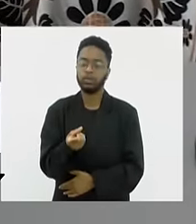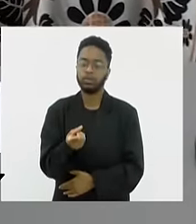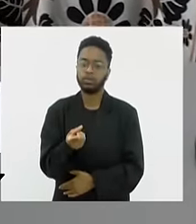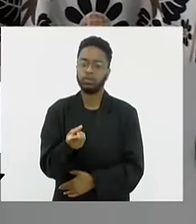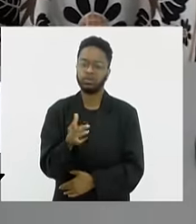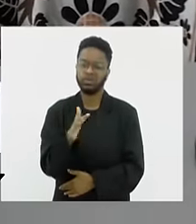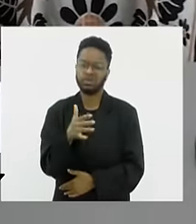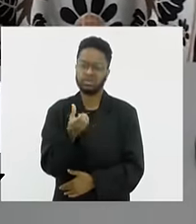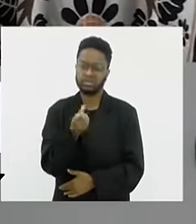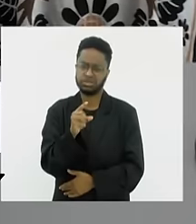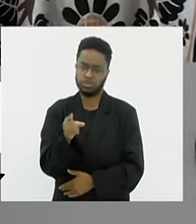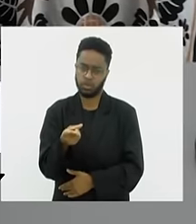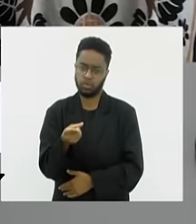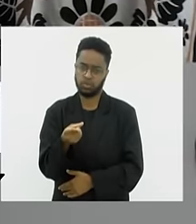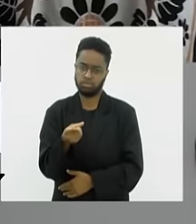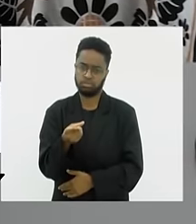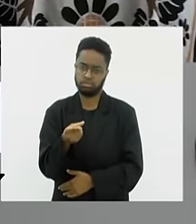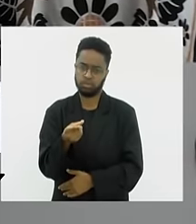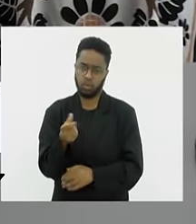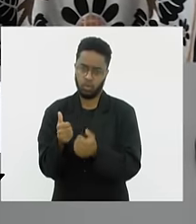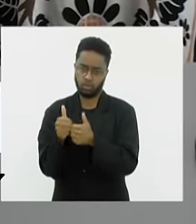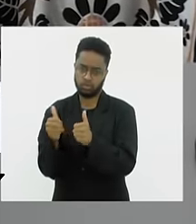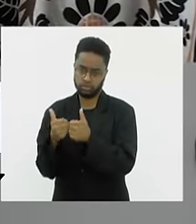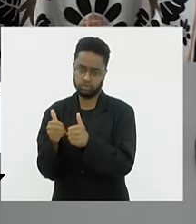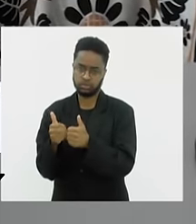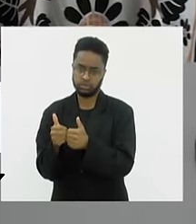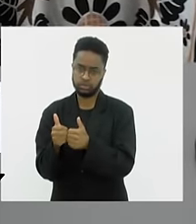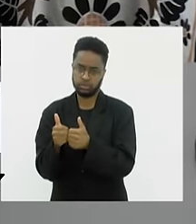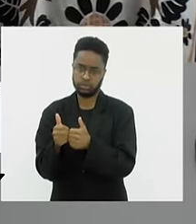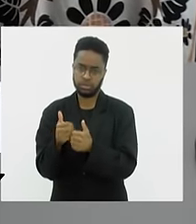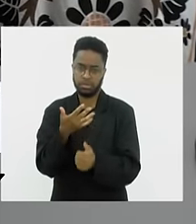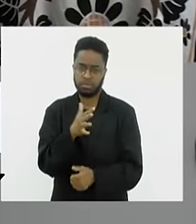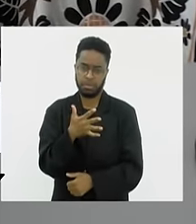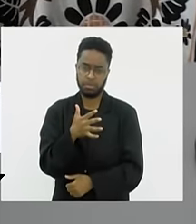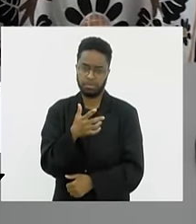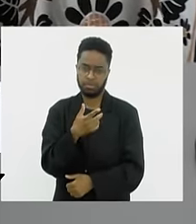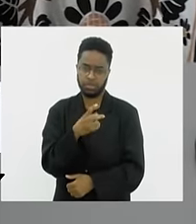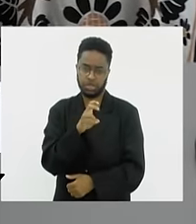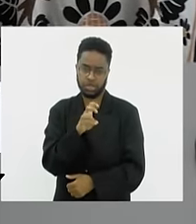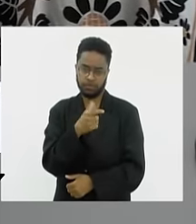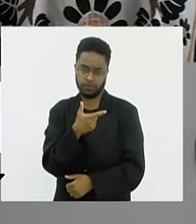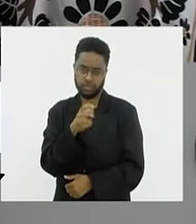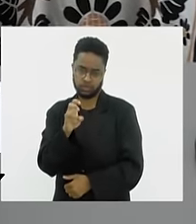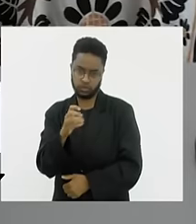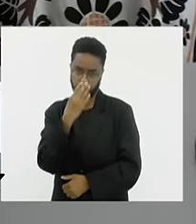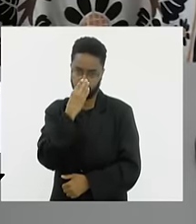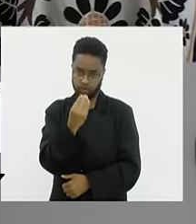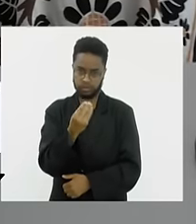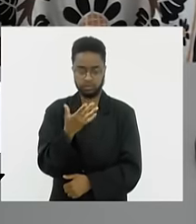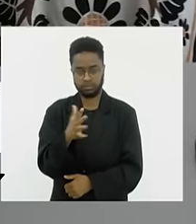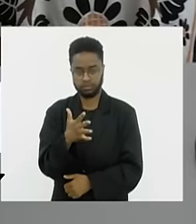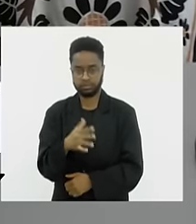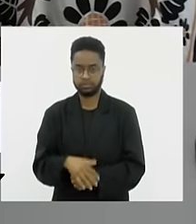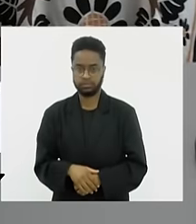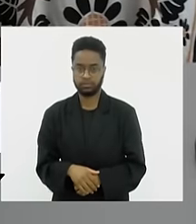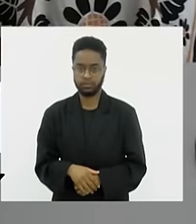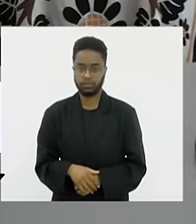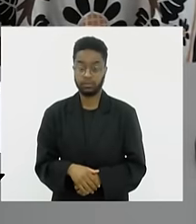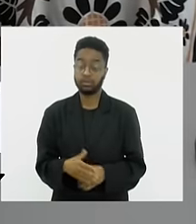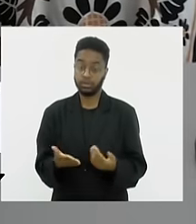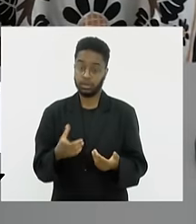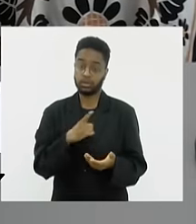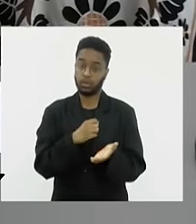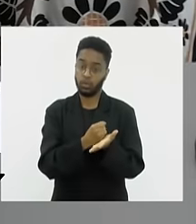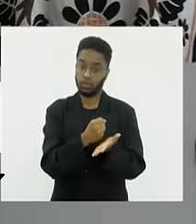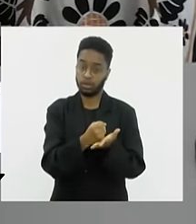em torno de 6 mil veículos, ônibus, e 525 vans. O contrato com a van, é o que eu